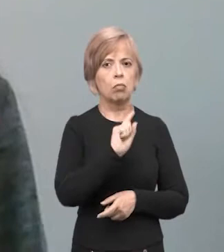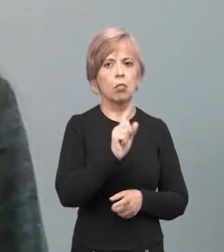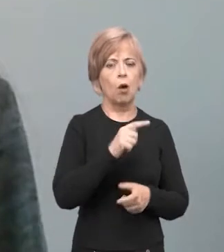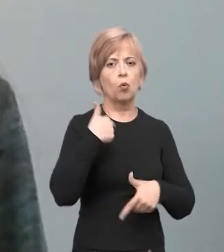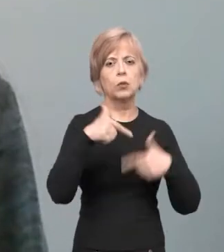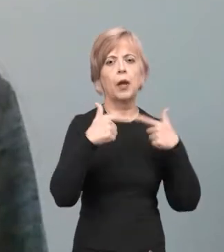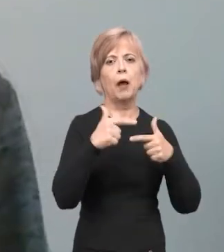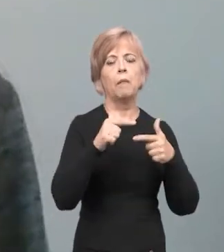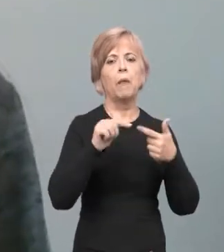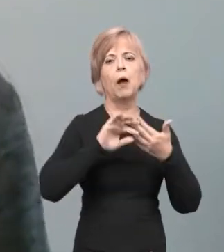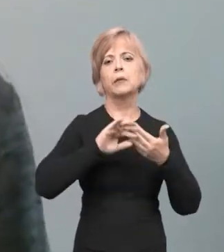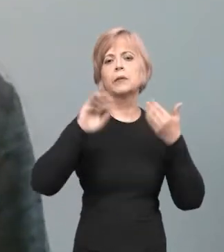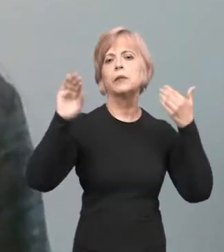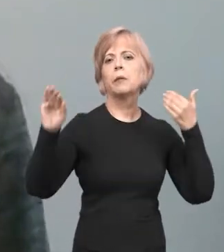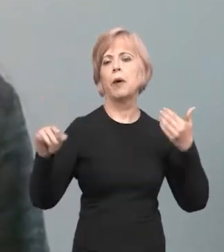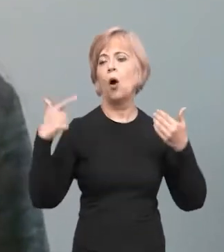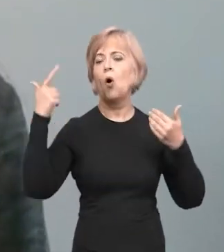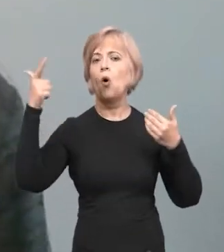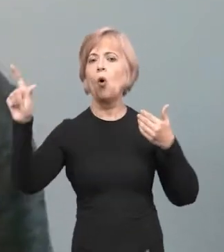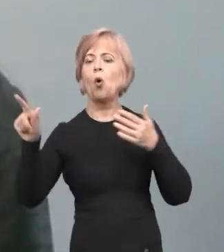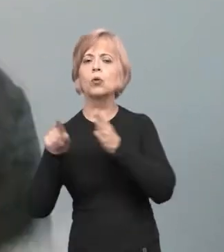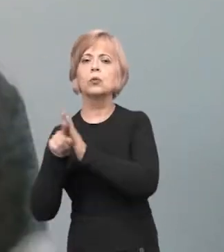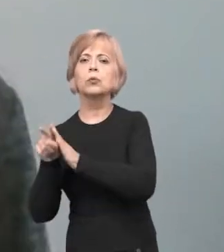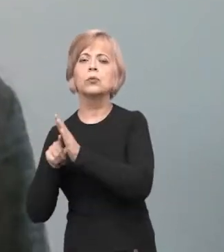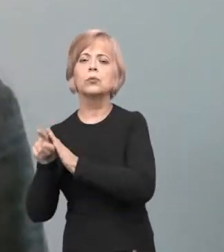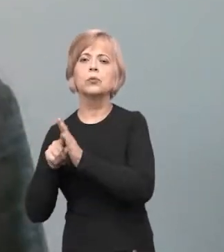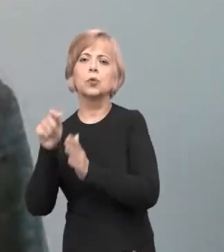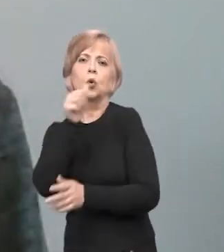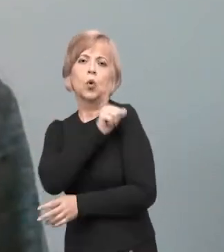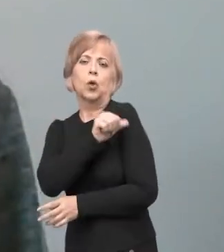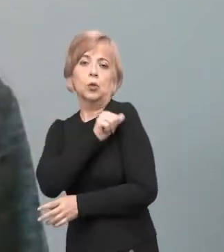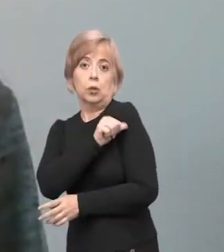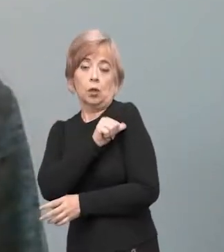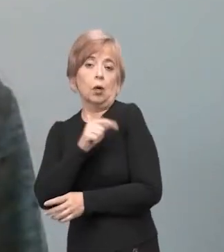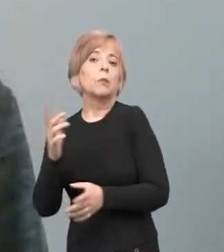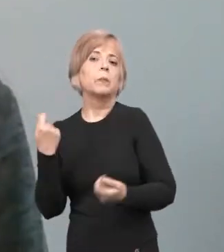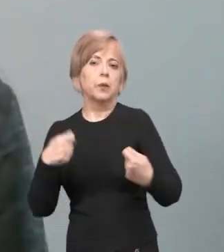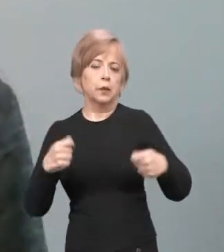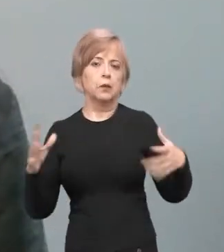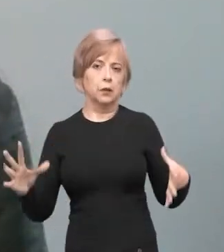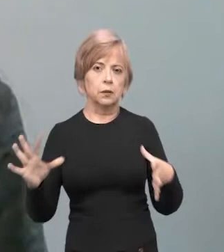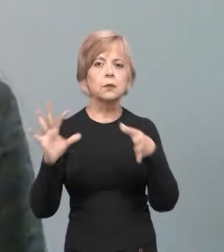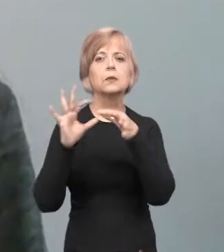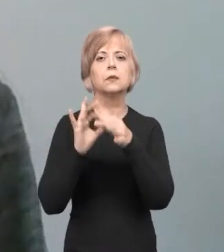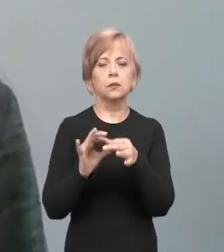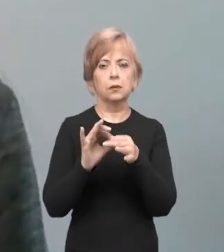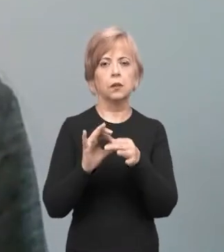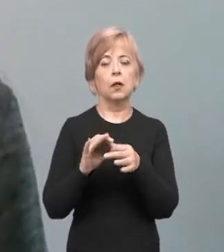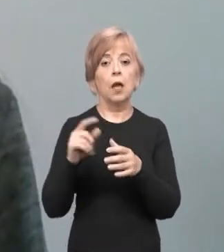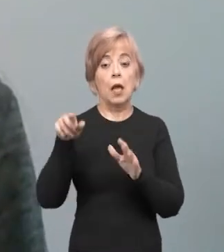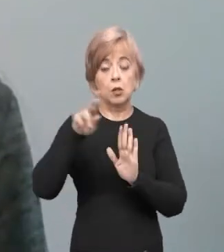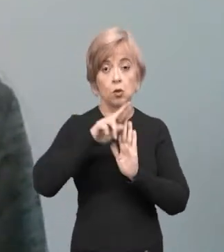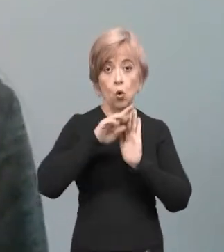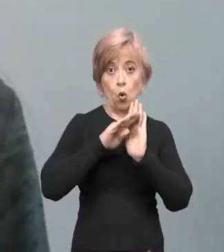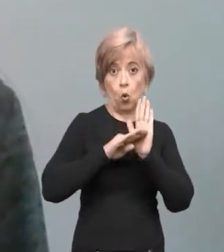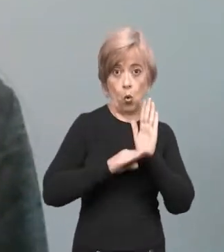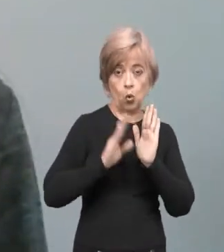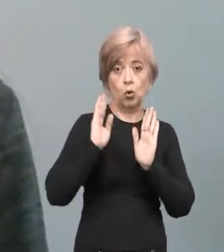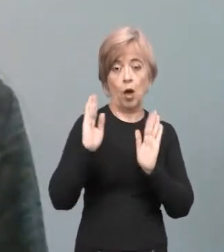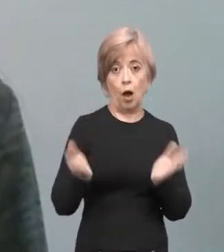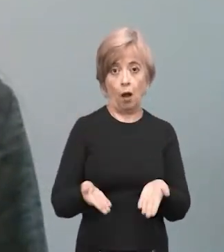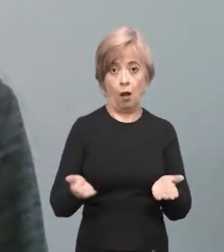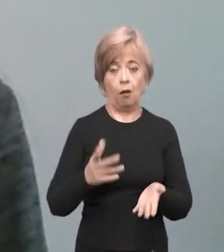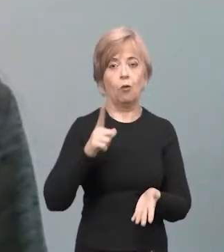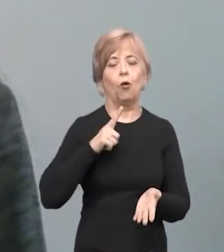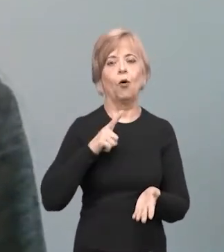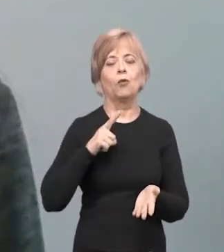promotor de justiça que fiscaliza uma instituição do município do Rio de Janeiro, por exemplo. Então, esse roteiro a gente agora